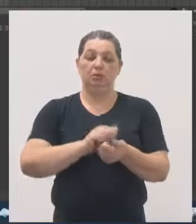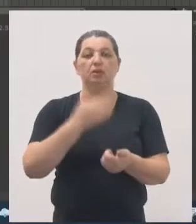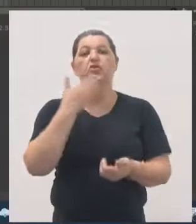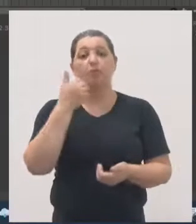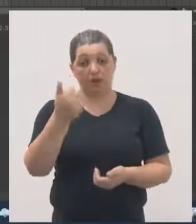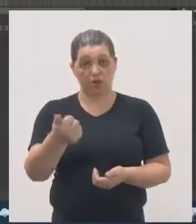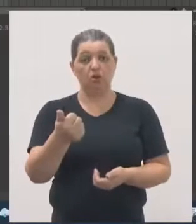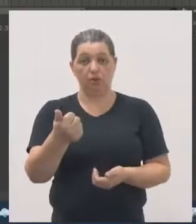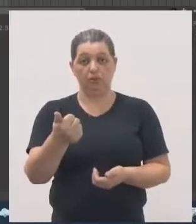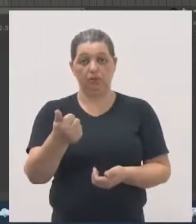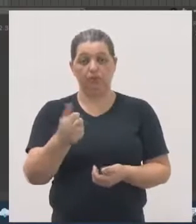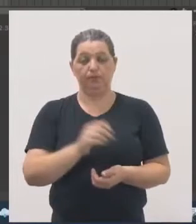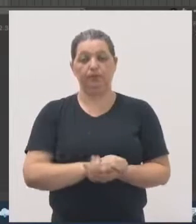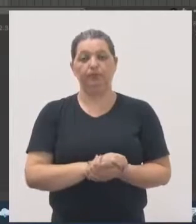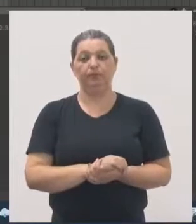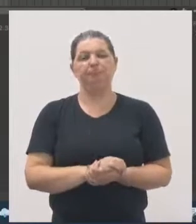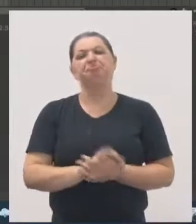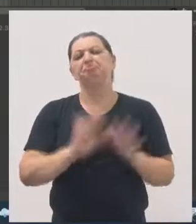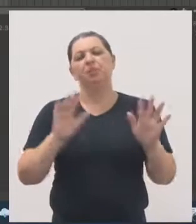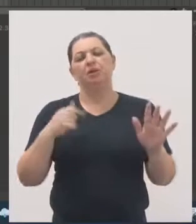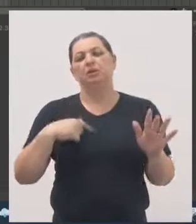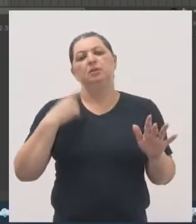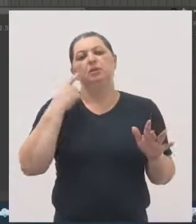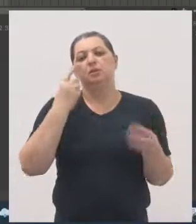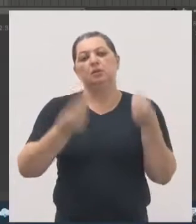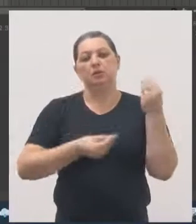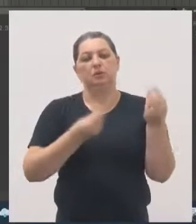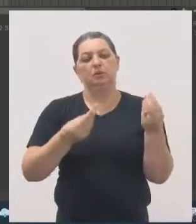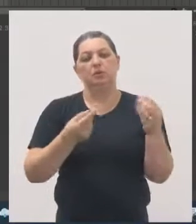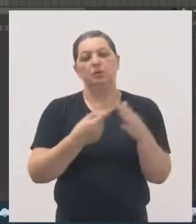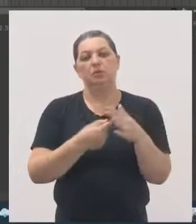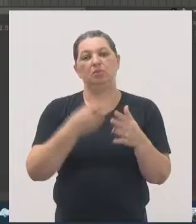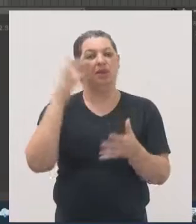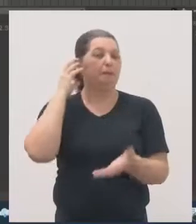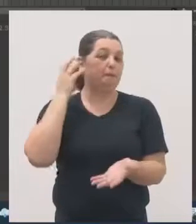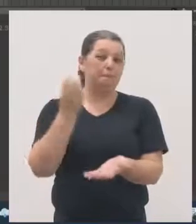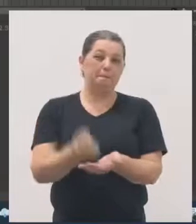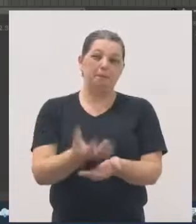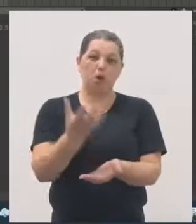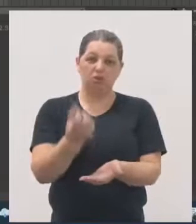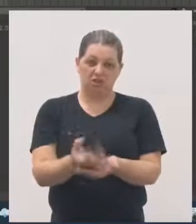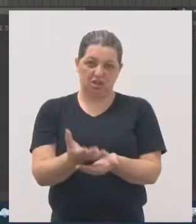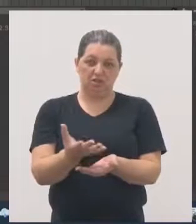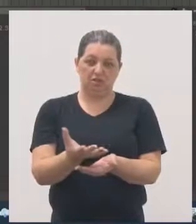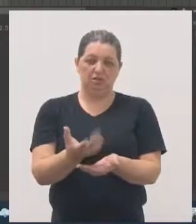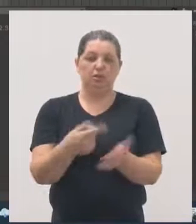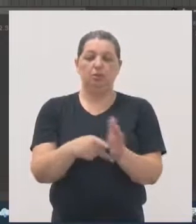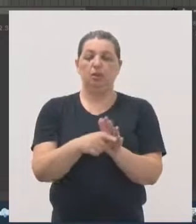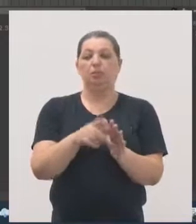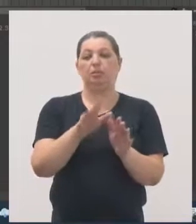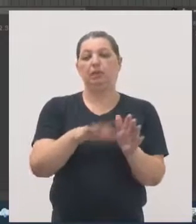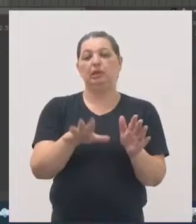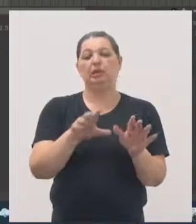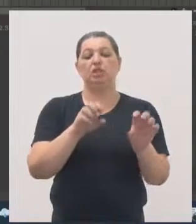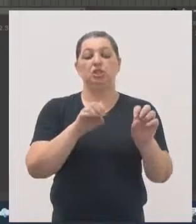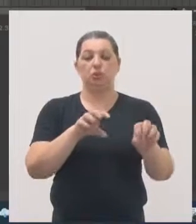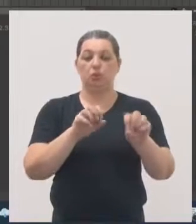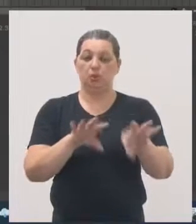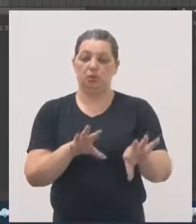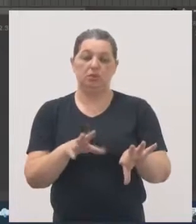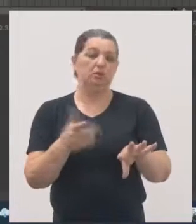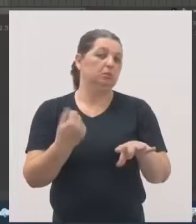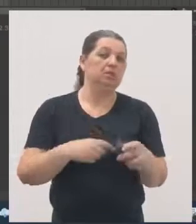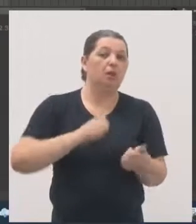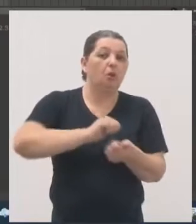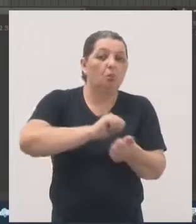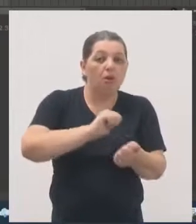teoricamente, fica muito melhor. Mas, como a gente está falando de um podcast que é educacional, que não exige muita qualidade,